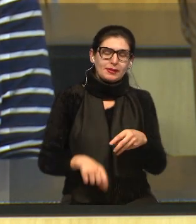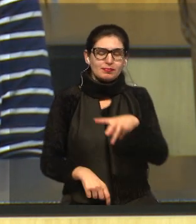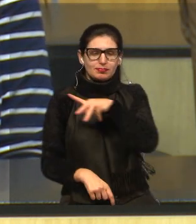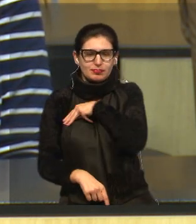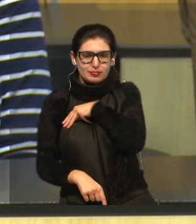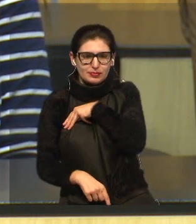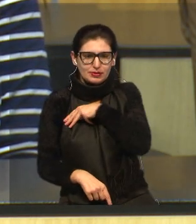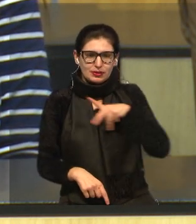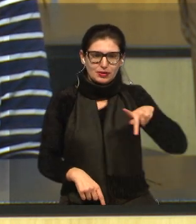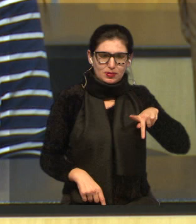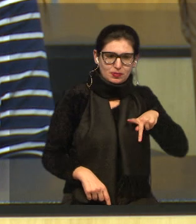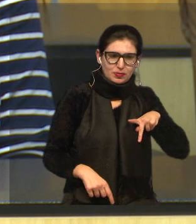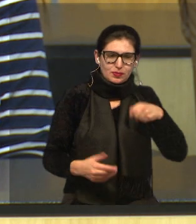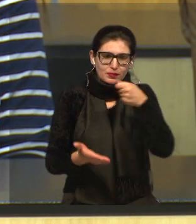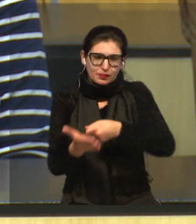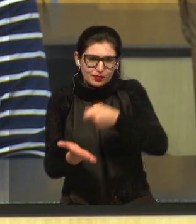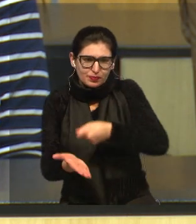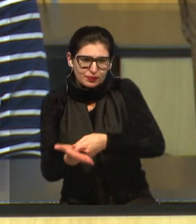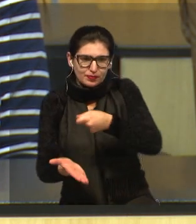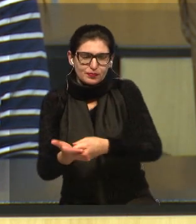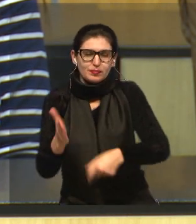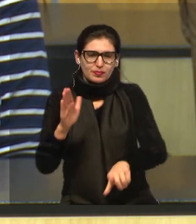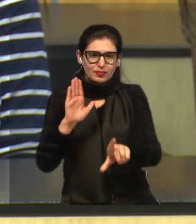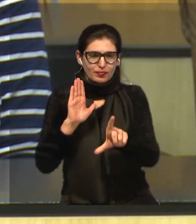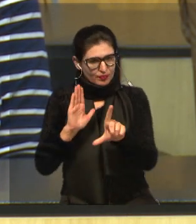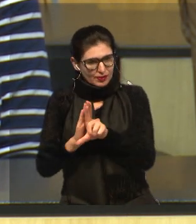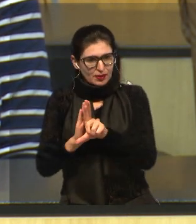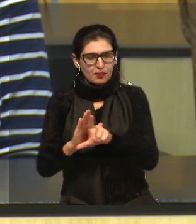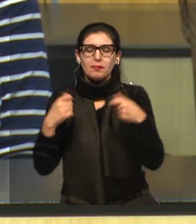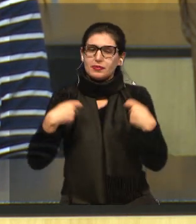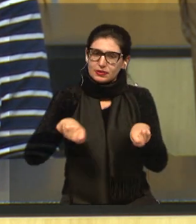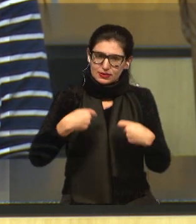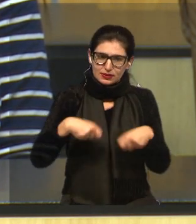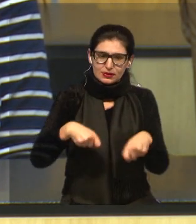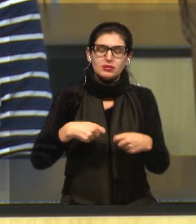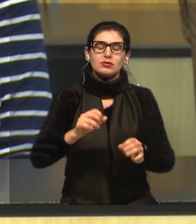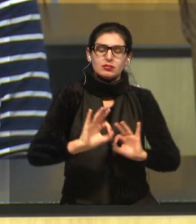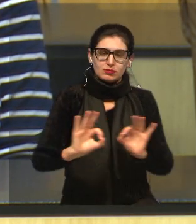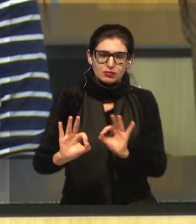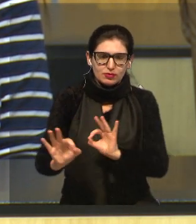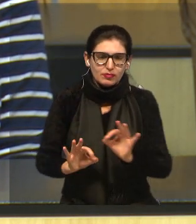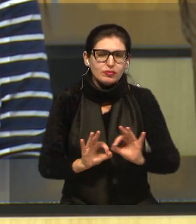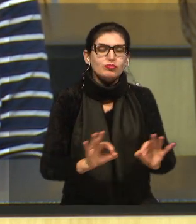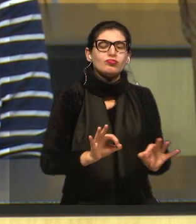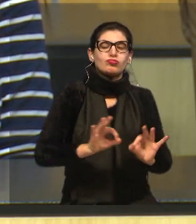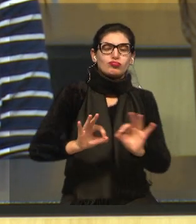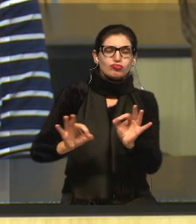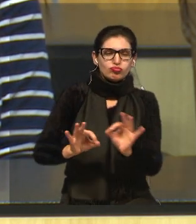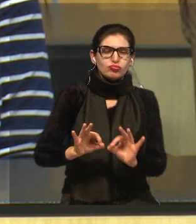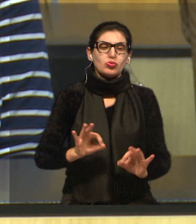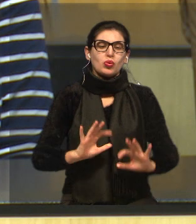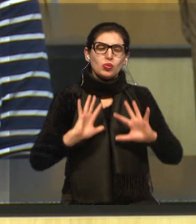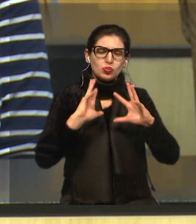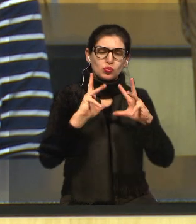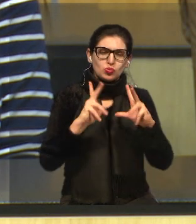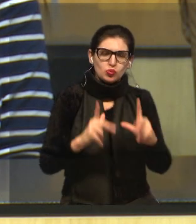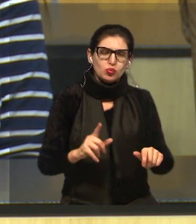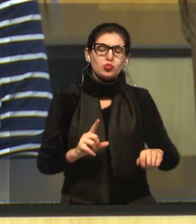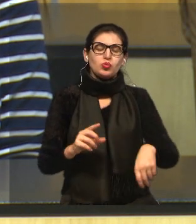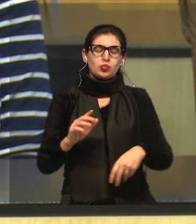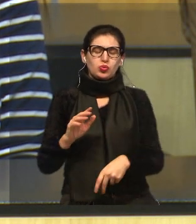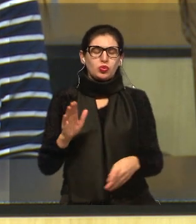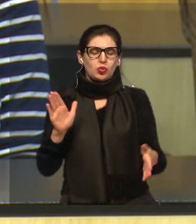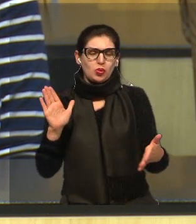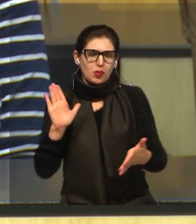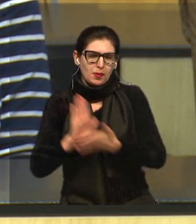cobra e que exige que a legislação seja cumprida, que os serviços sejam implementados, que as políticas públicas estejam